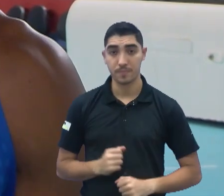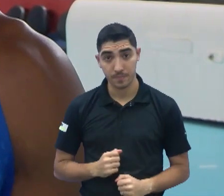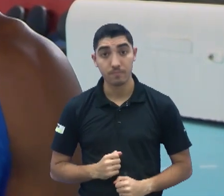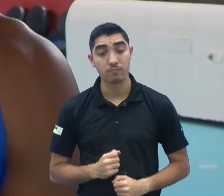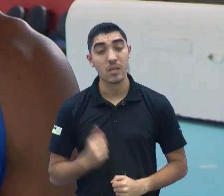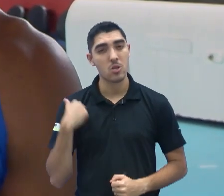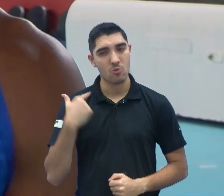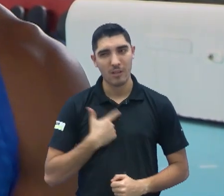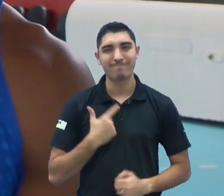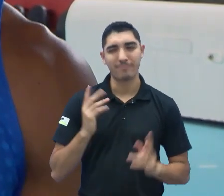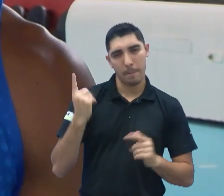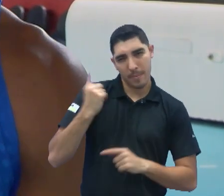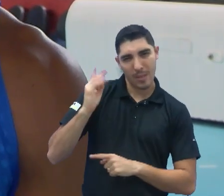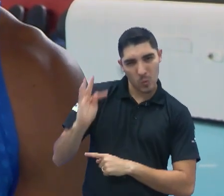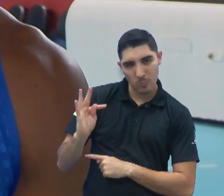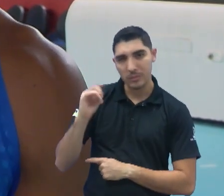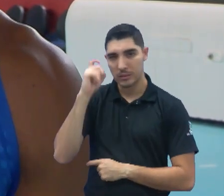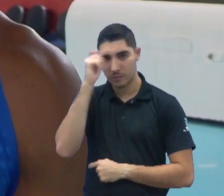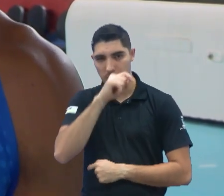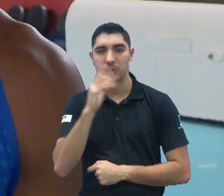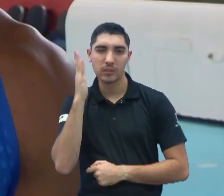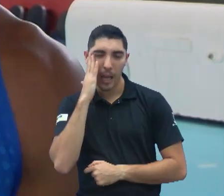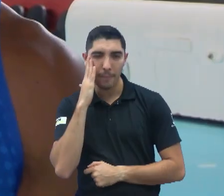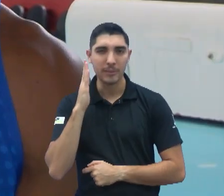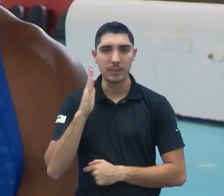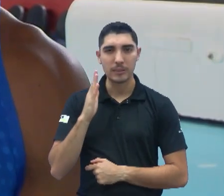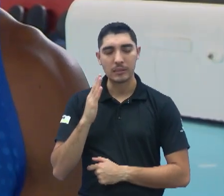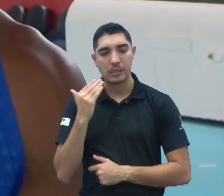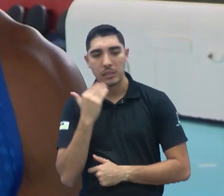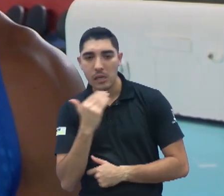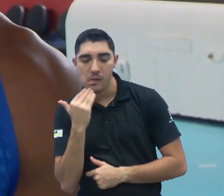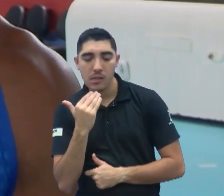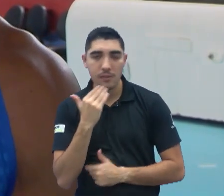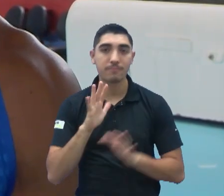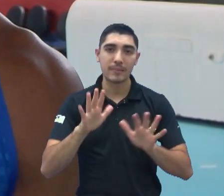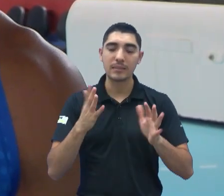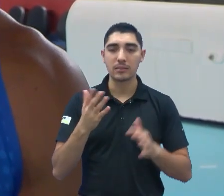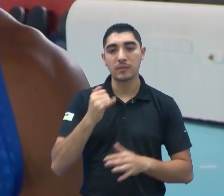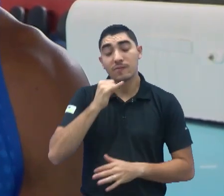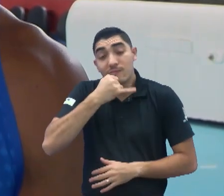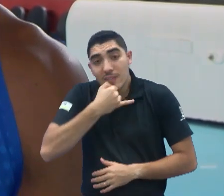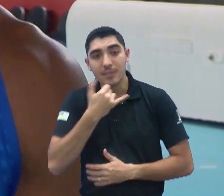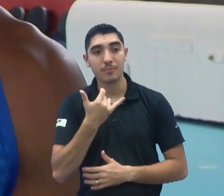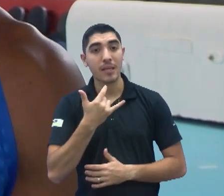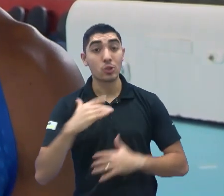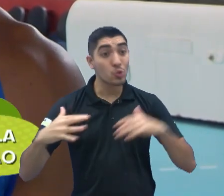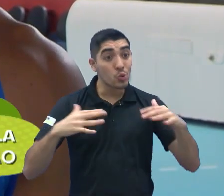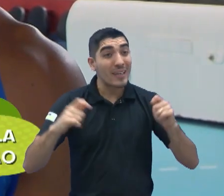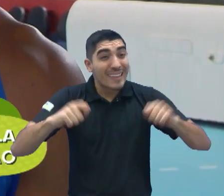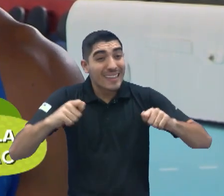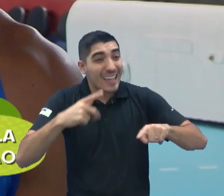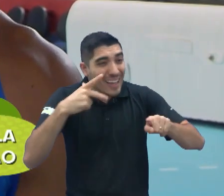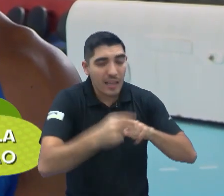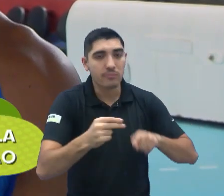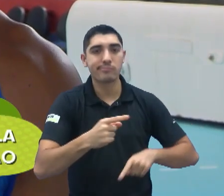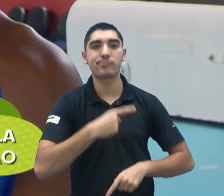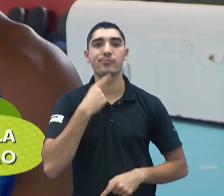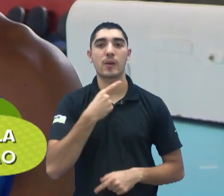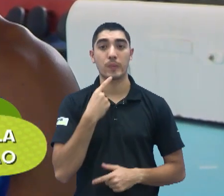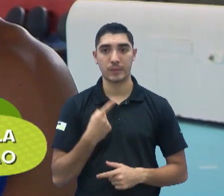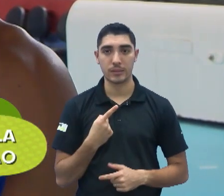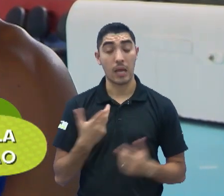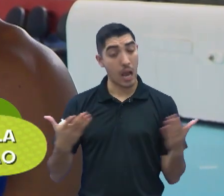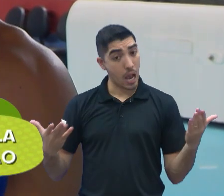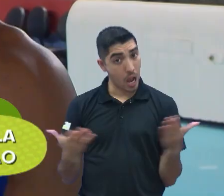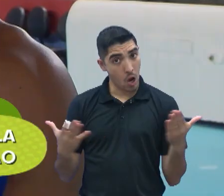turno. A gente sabe das dificuldades que a gente teve, mas infelizmente a gente não conseguiu fechar os jogos que a gente deveria fechar. E a gente está preparado